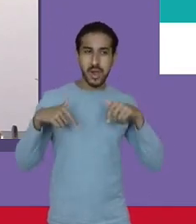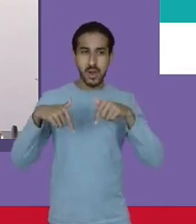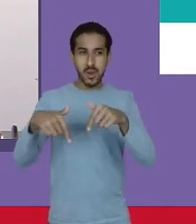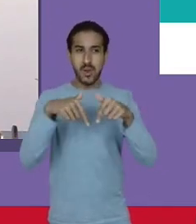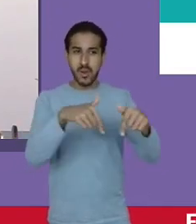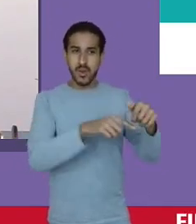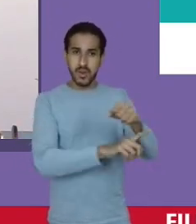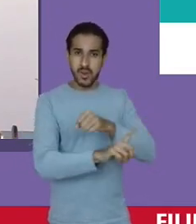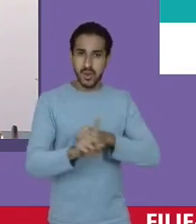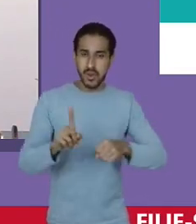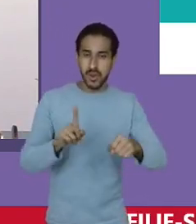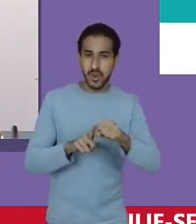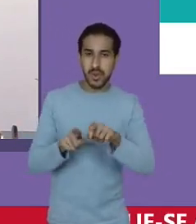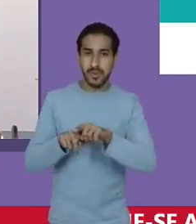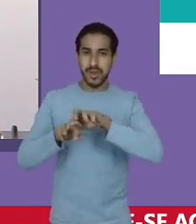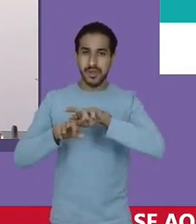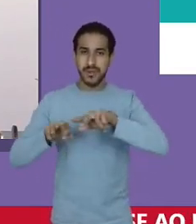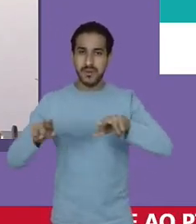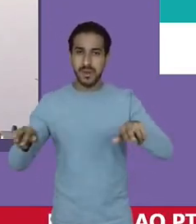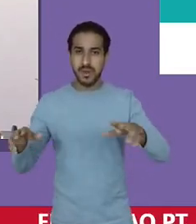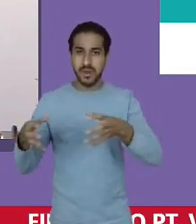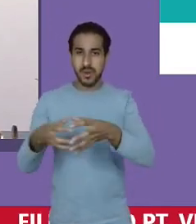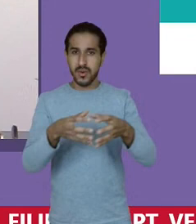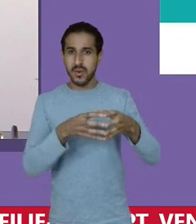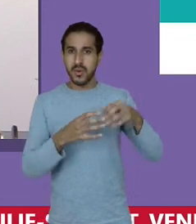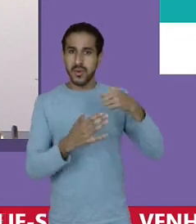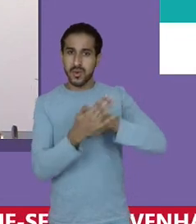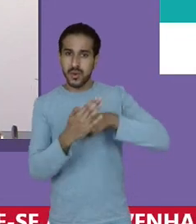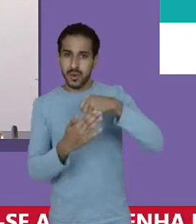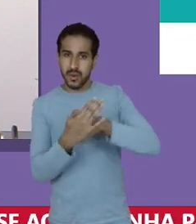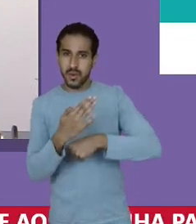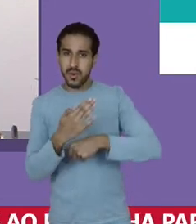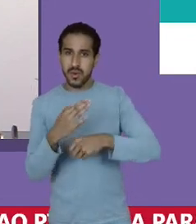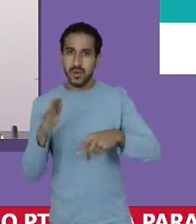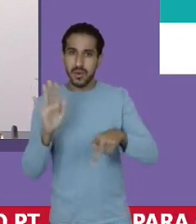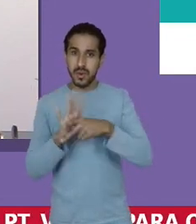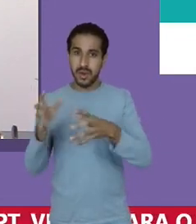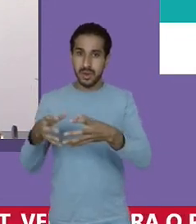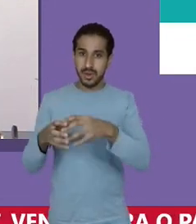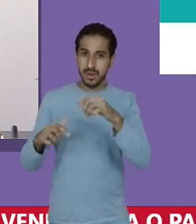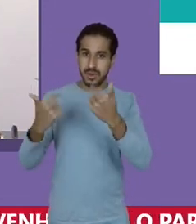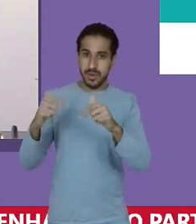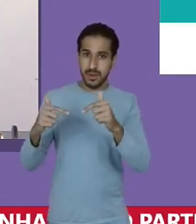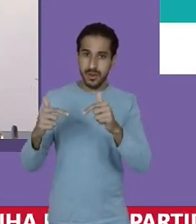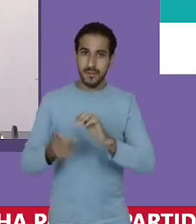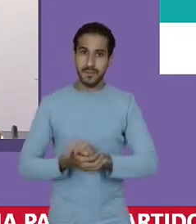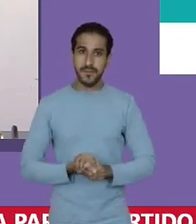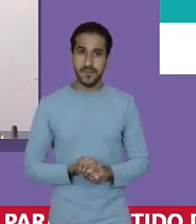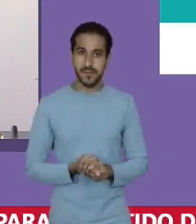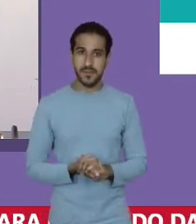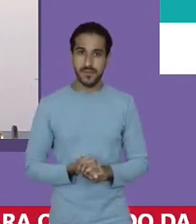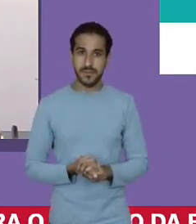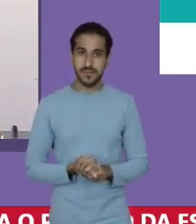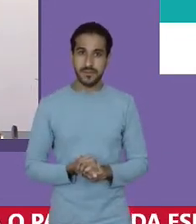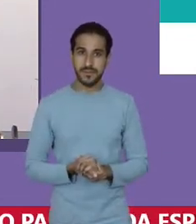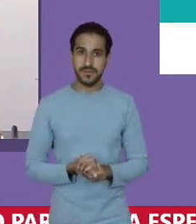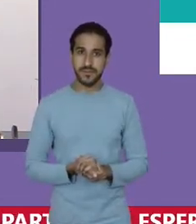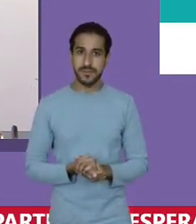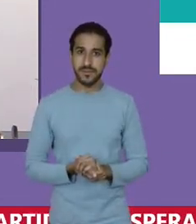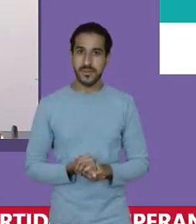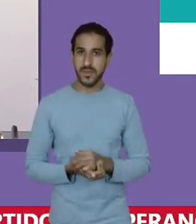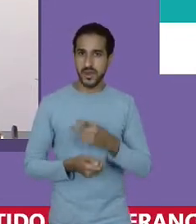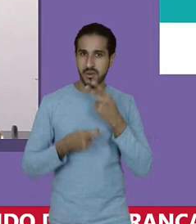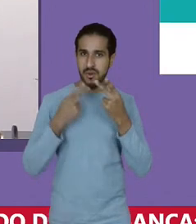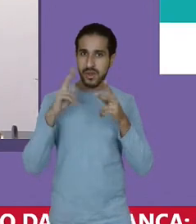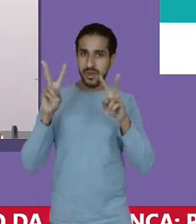lutas sociais, entre as diferentes frentes de resistência da classe trabalhadora, né? E quando eu